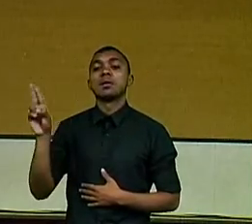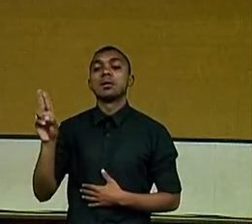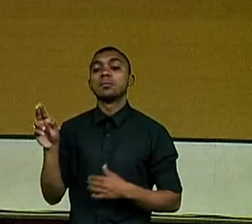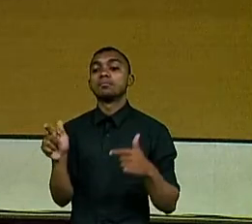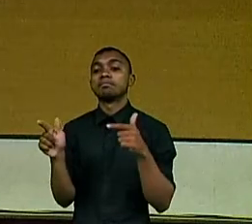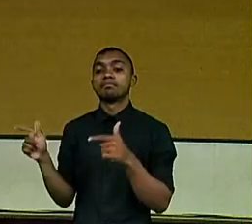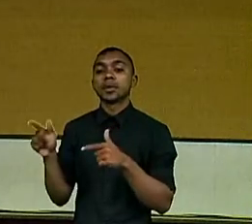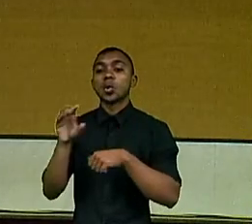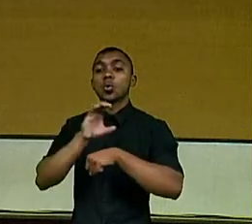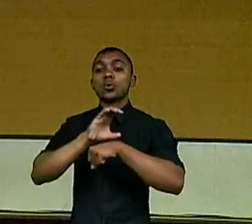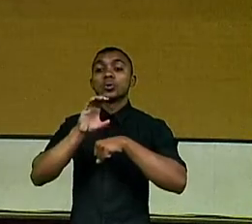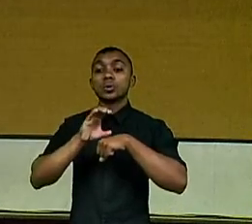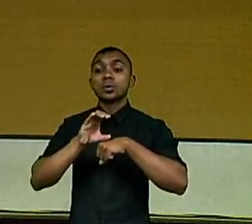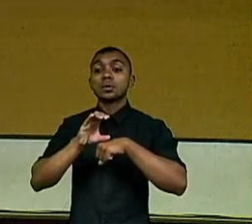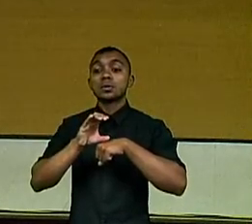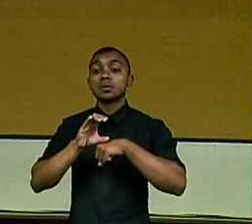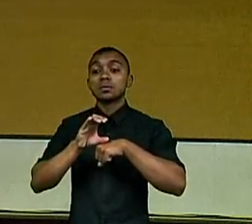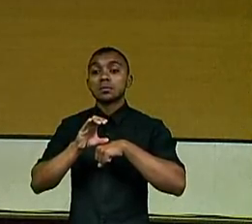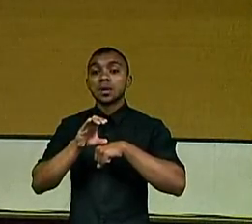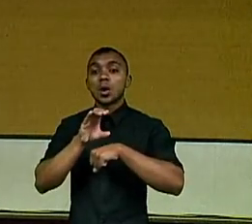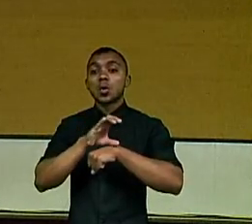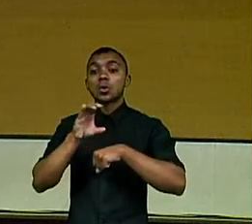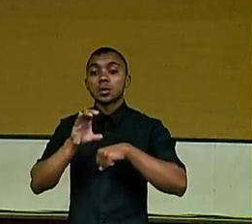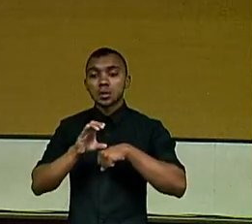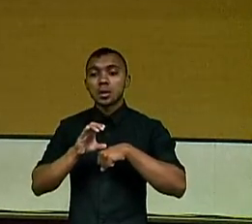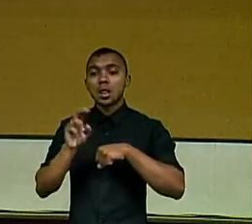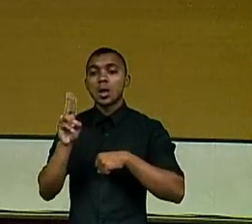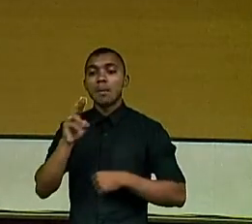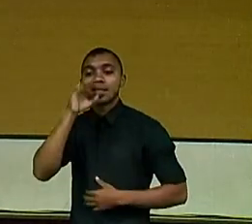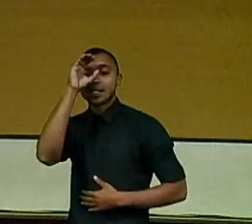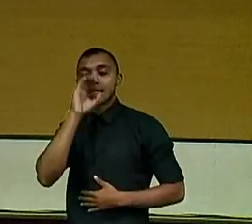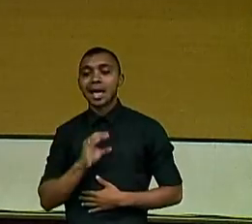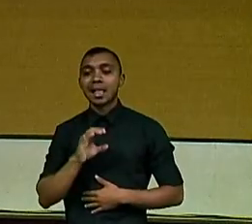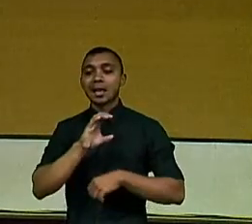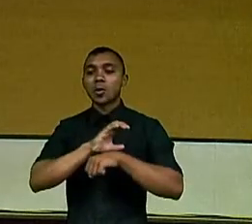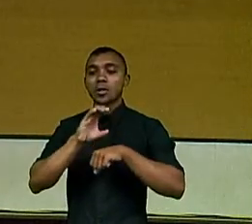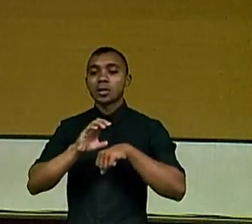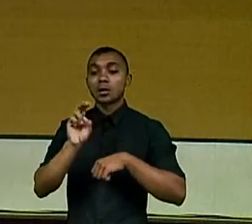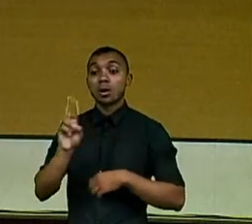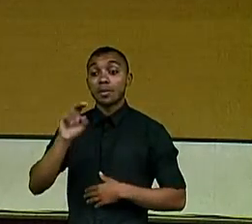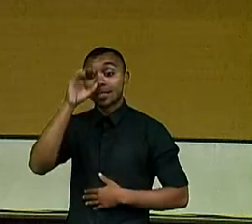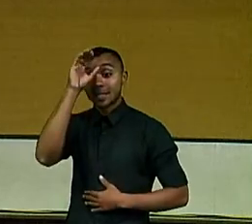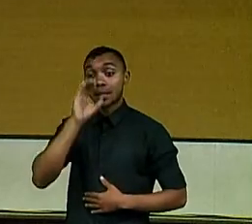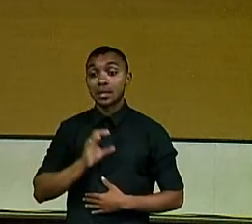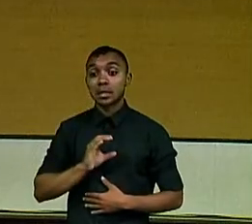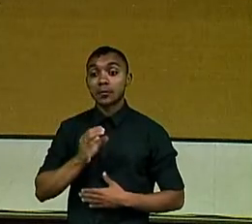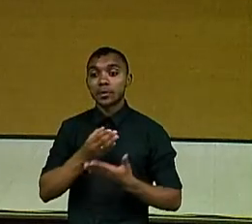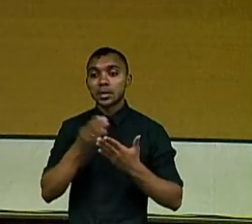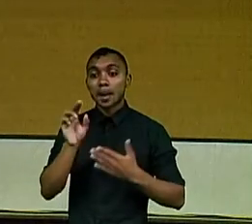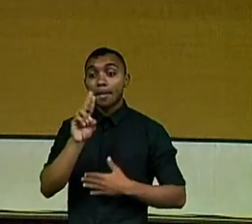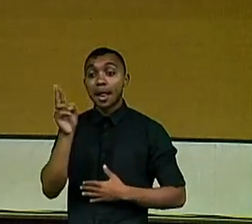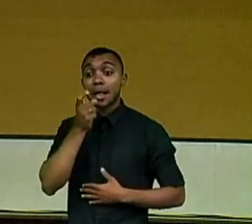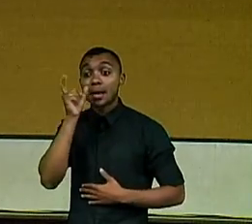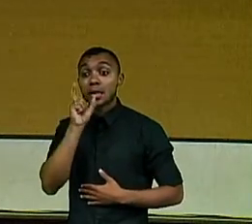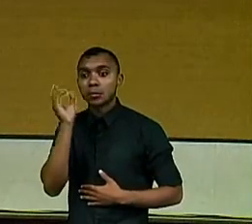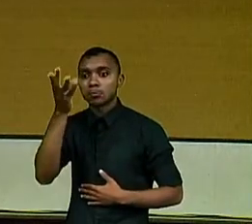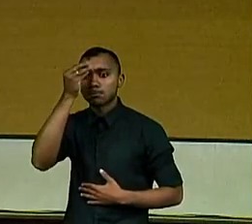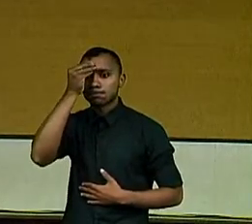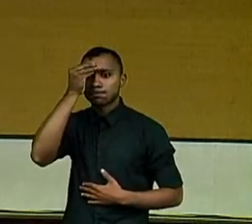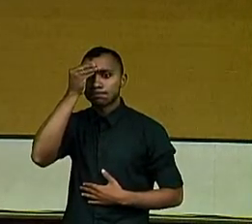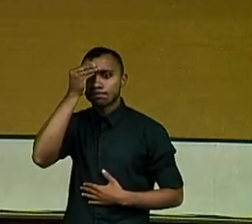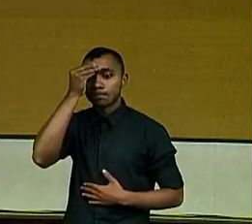constituição que cidadã constituição cidadão não esqueçam mais disso tá